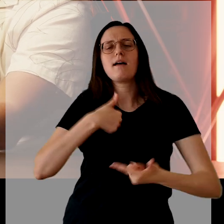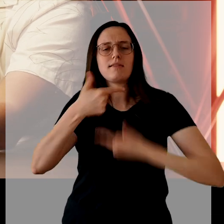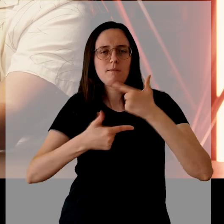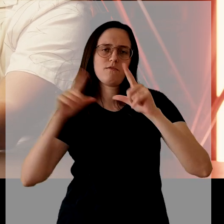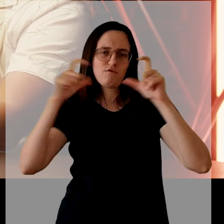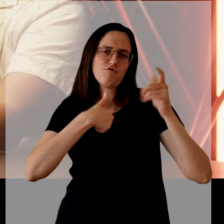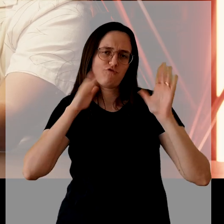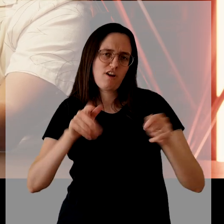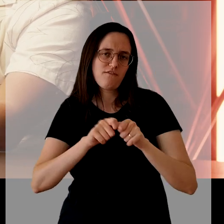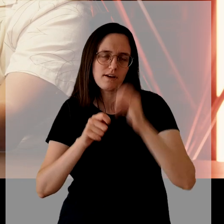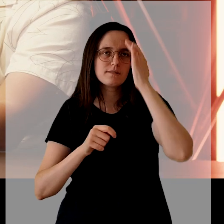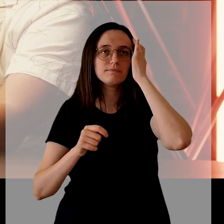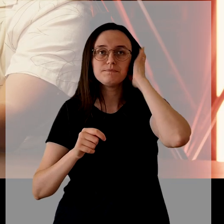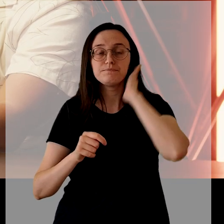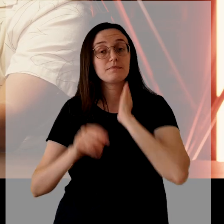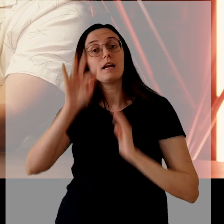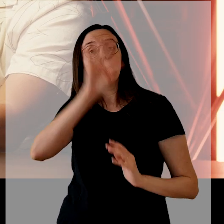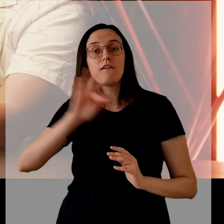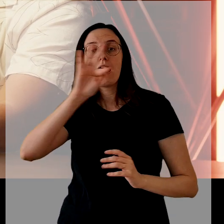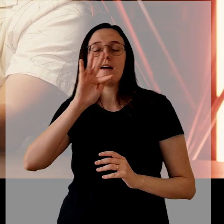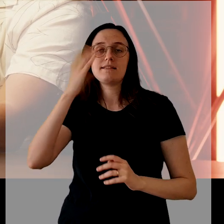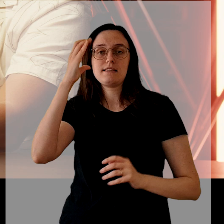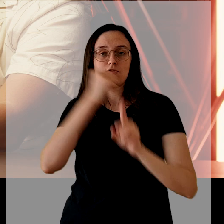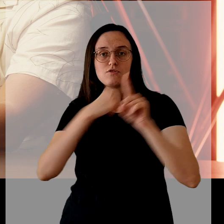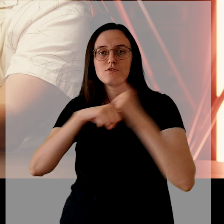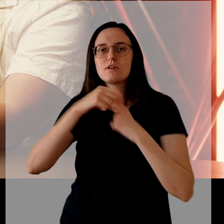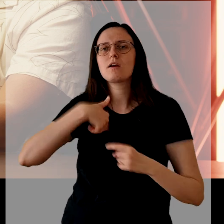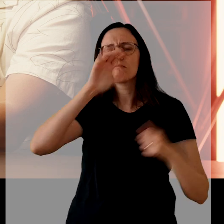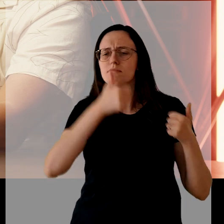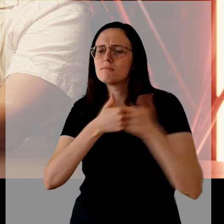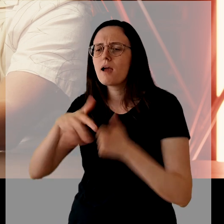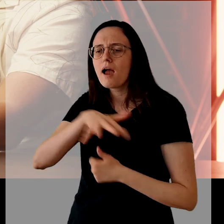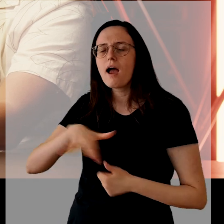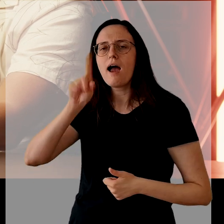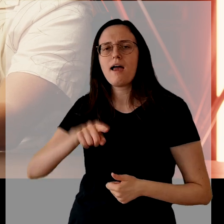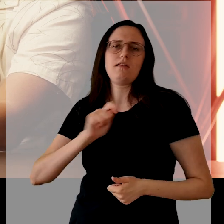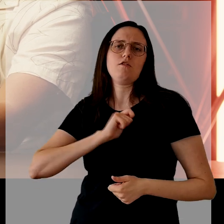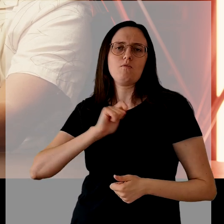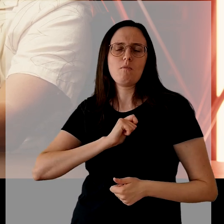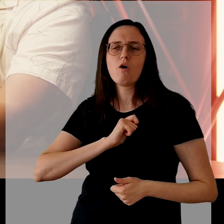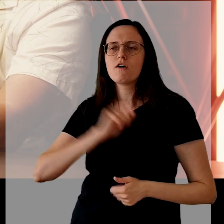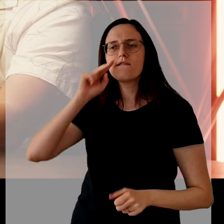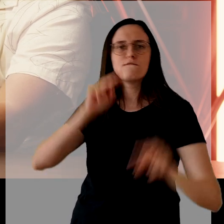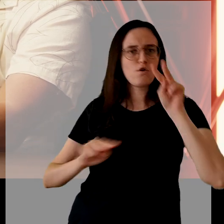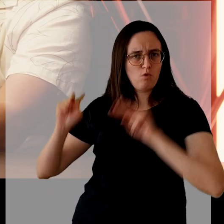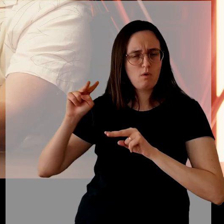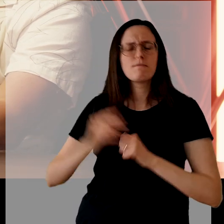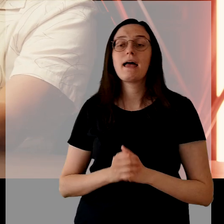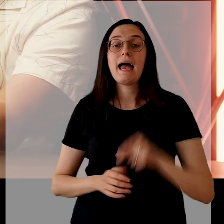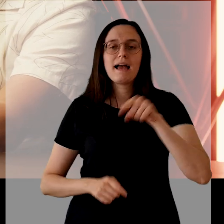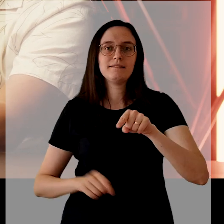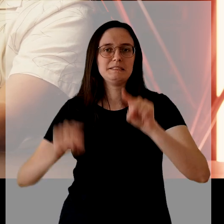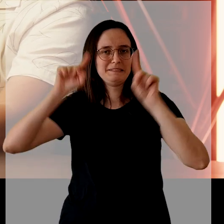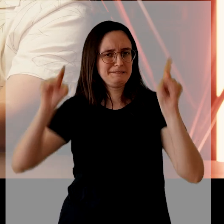que eu fazia, né? E na faculdade de Ciências Sociais eu comecei a me aproximar de uma área chamada Antropologia Visual.